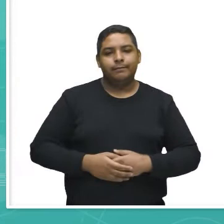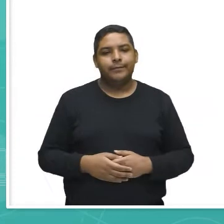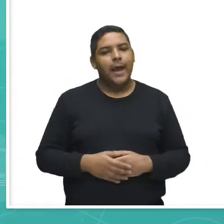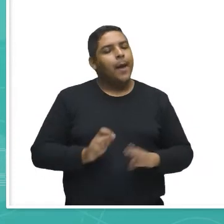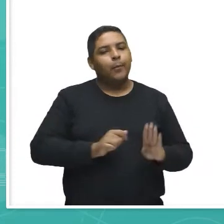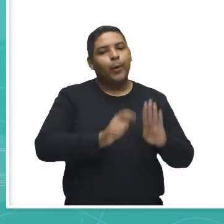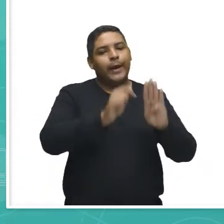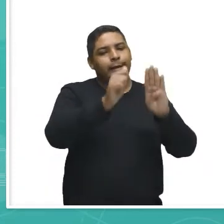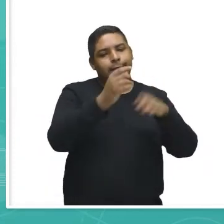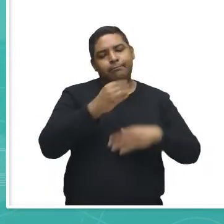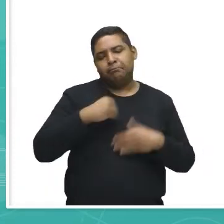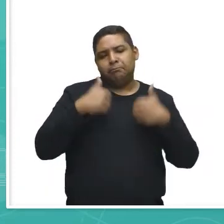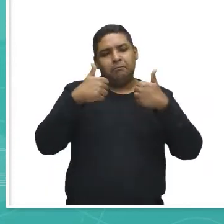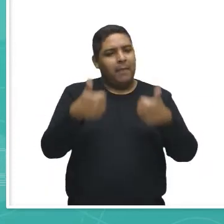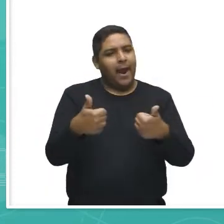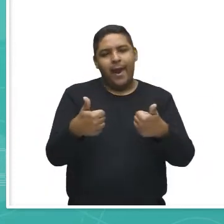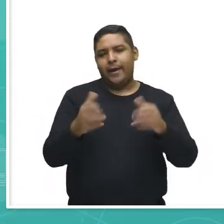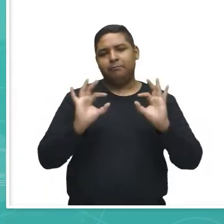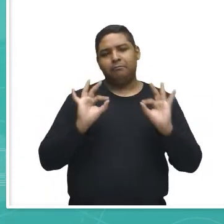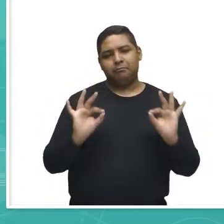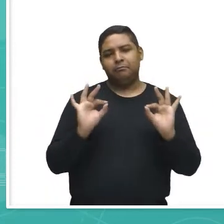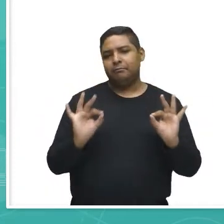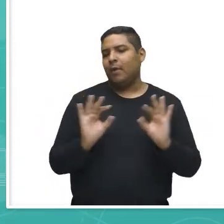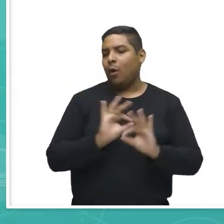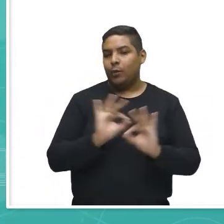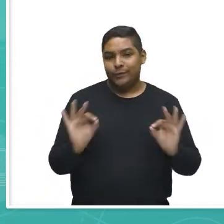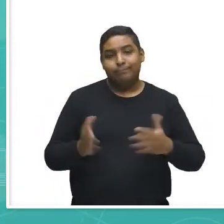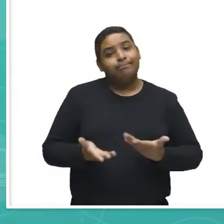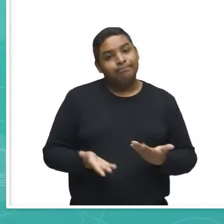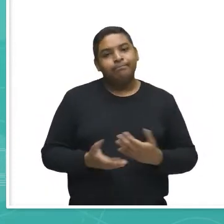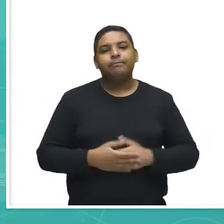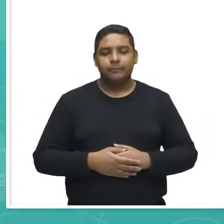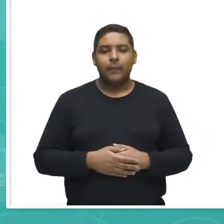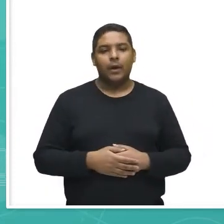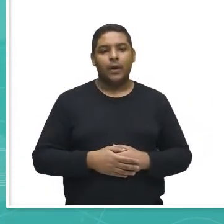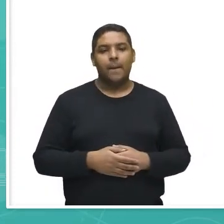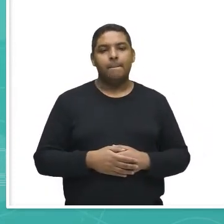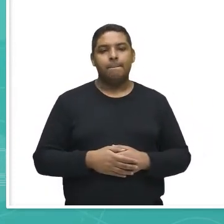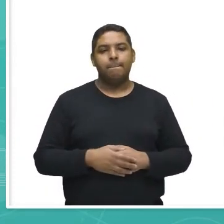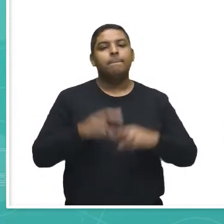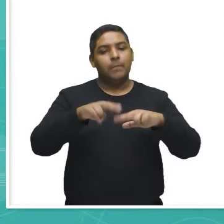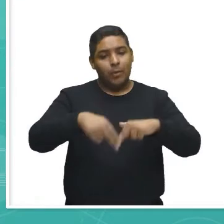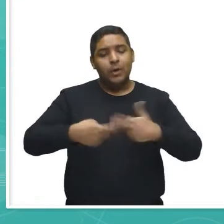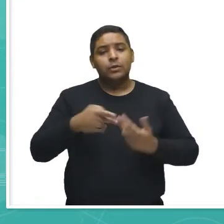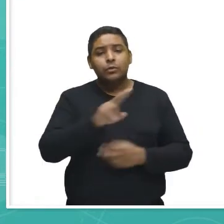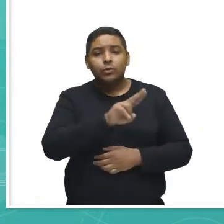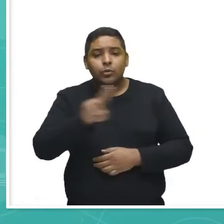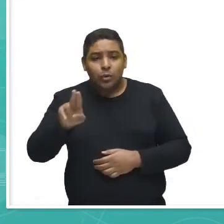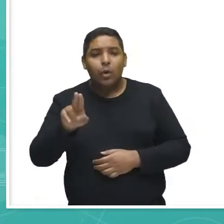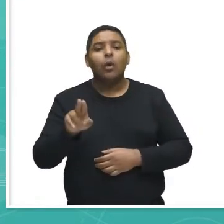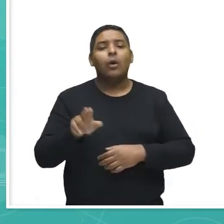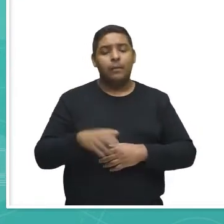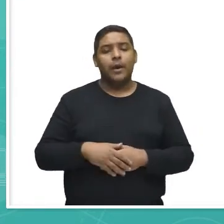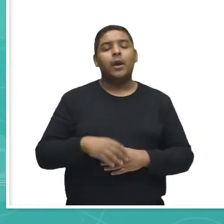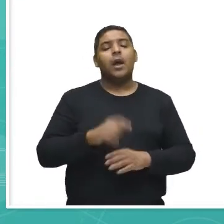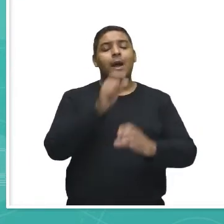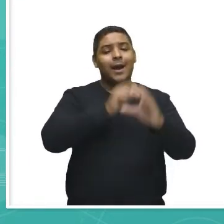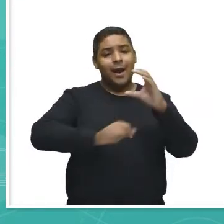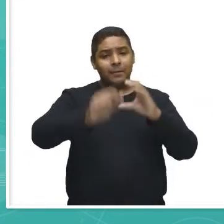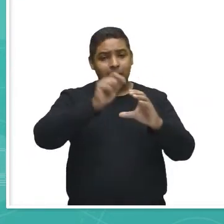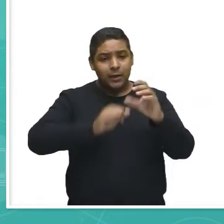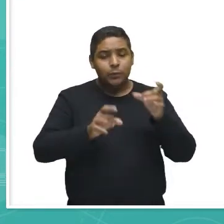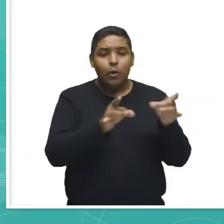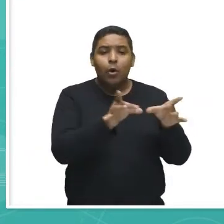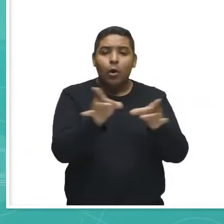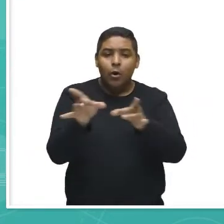nessa parte do capitalismo comercial, tá? Então, por isso que acabou recebendo esse nome de capitalismo comercial, onde acabou